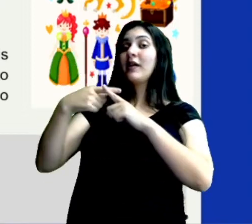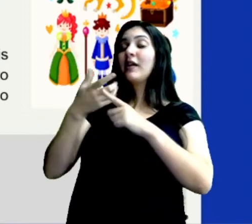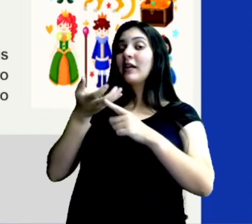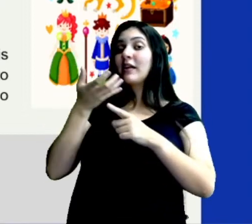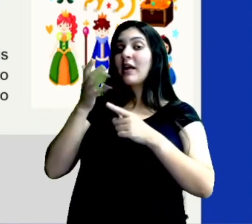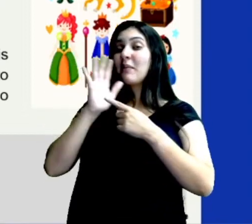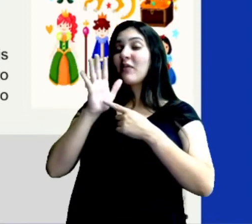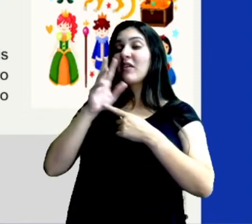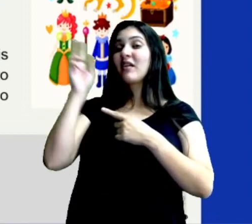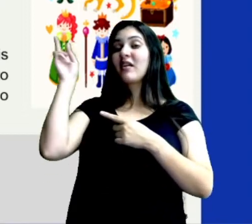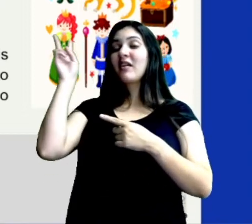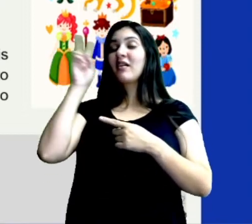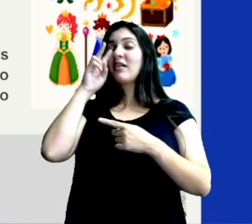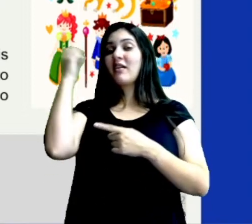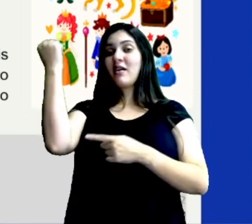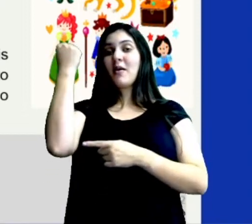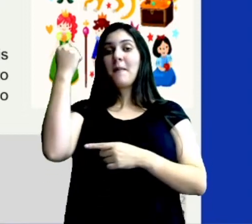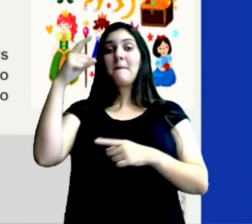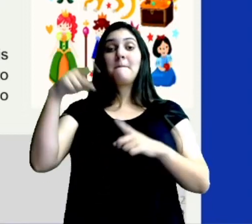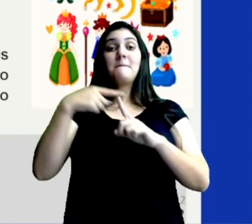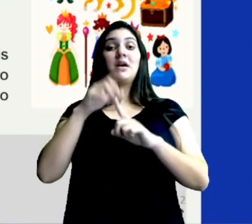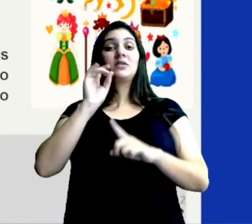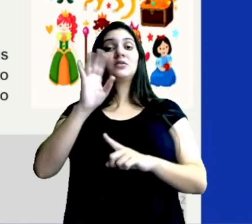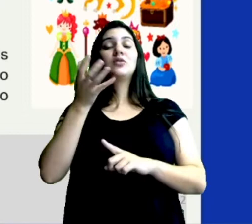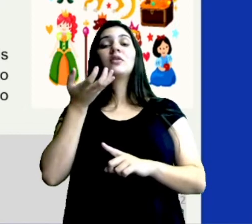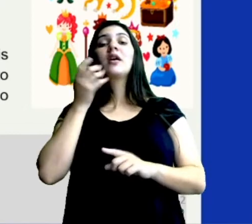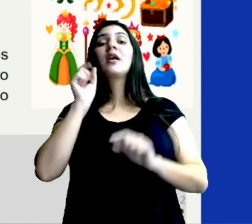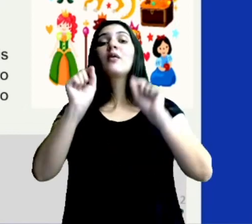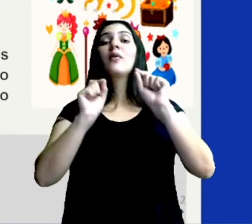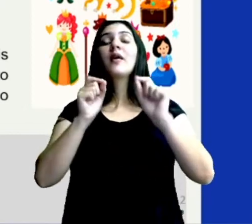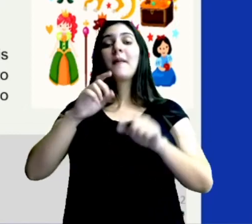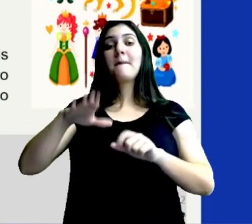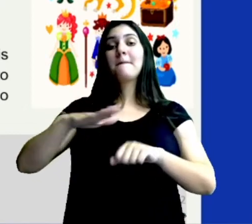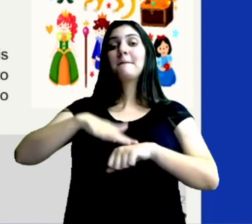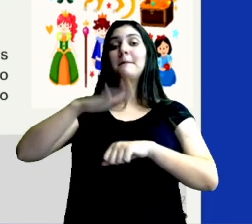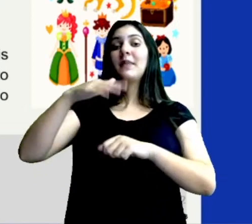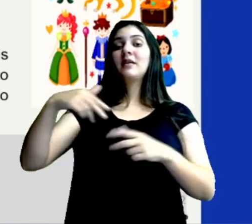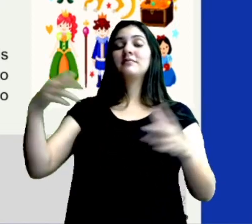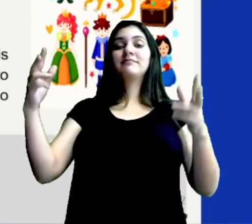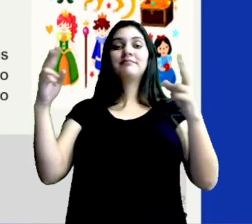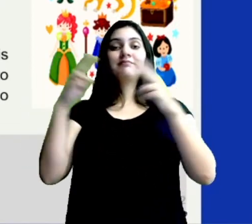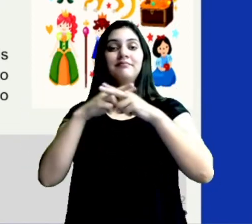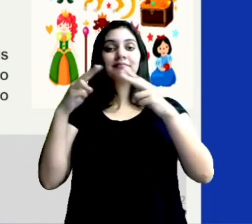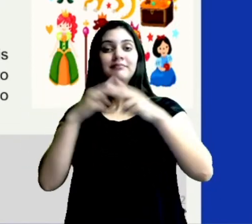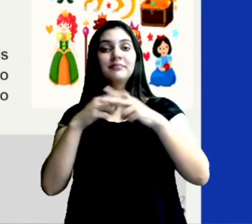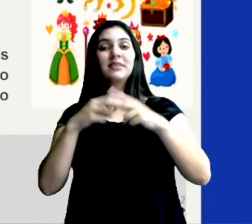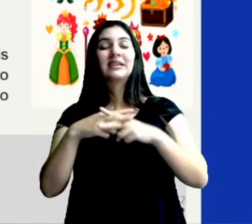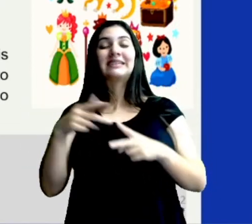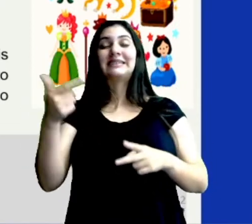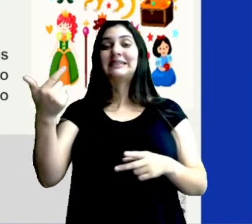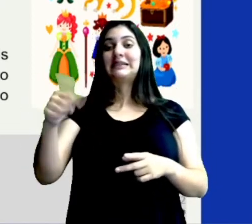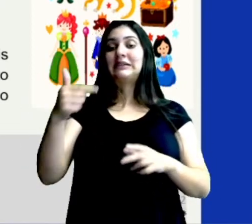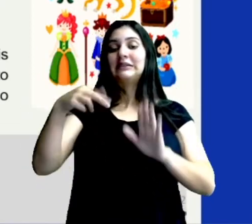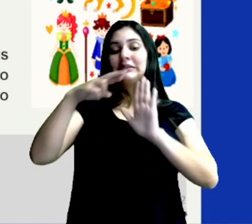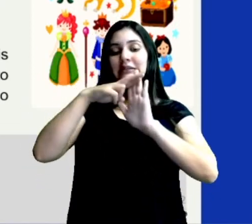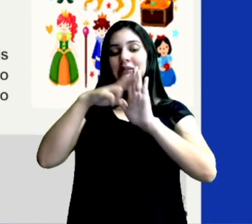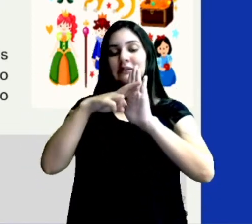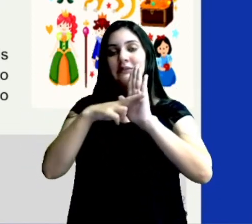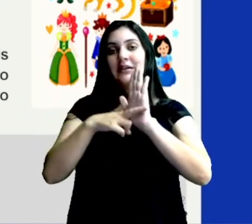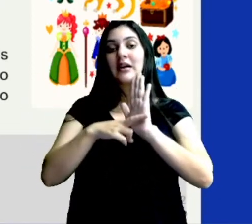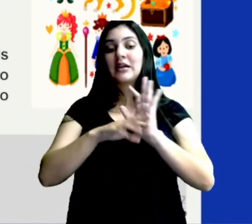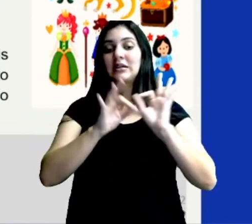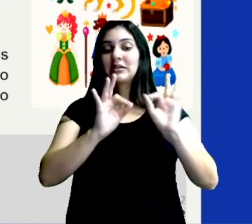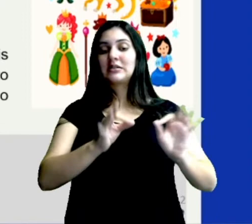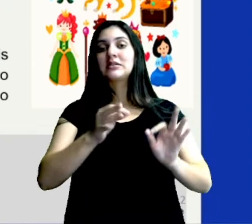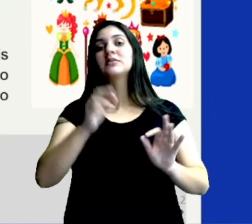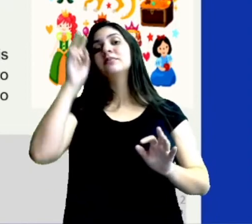na verdade só pretende causar mais conflito. Então, não há uma regra rigorosa dos personagens